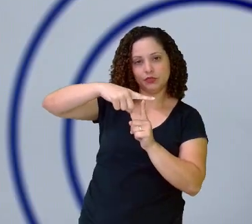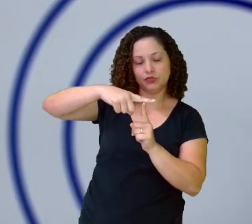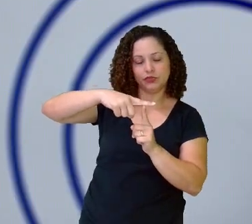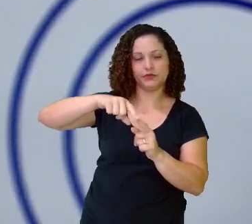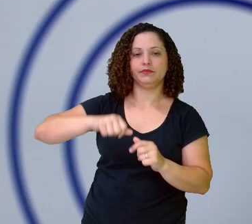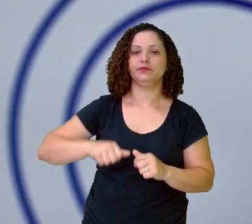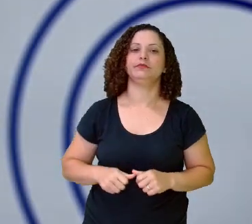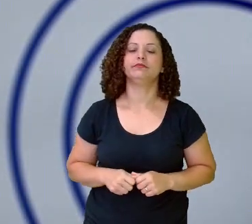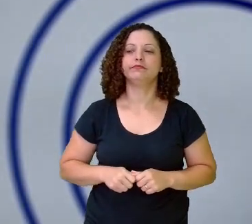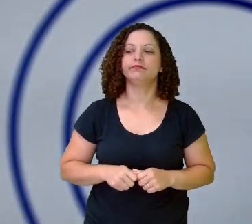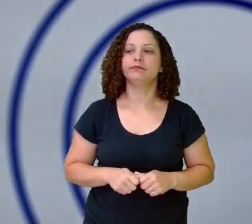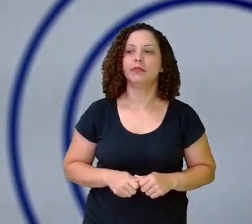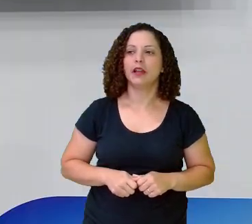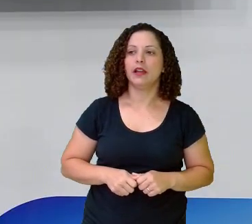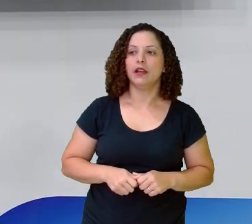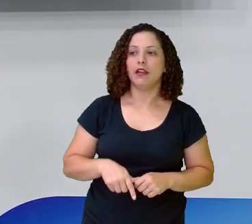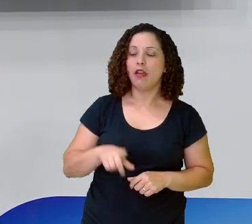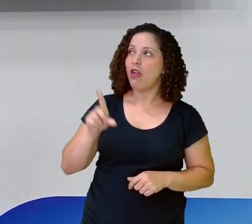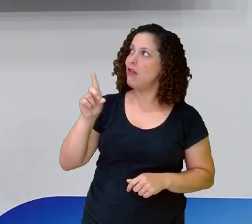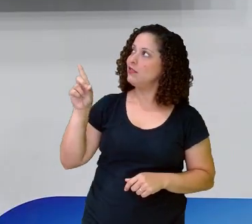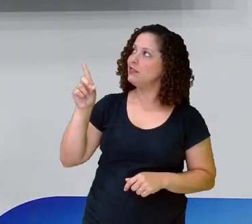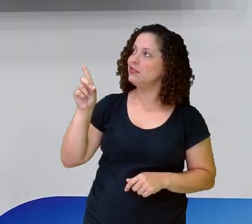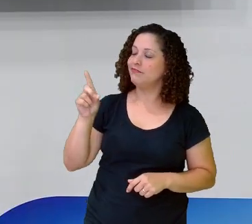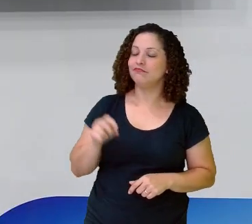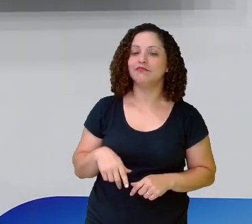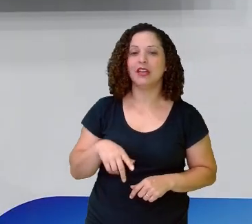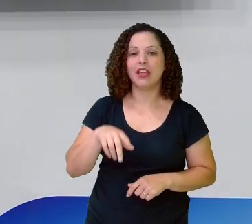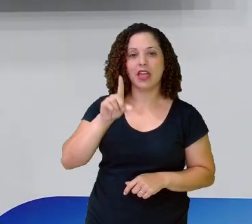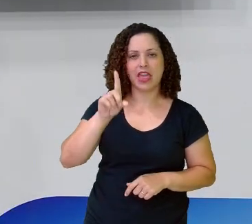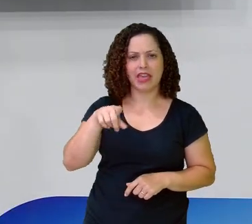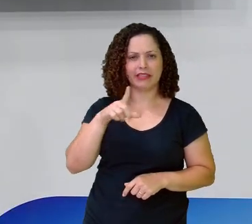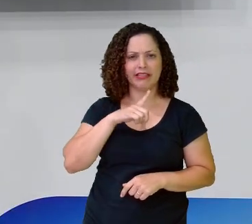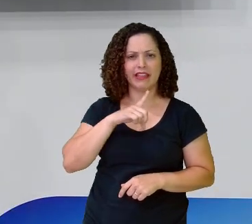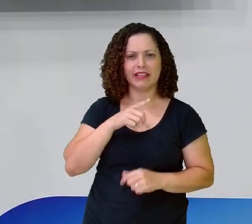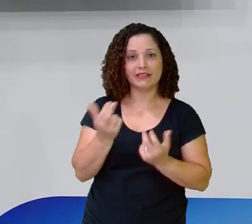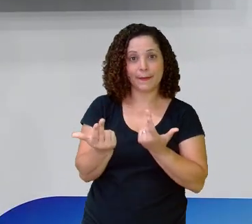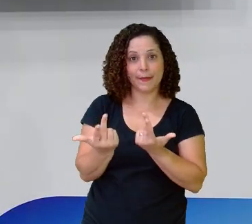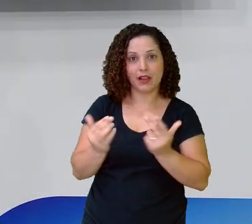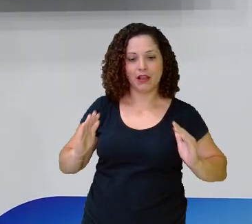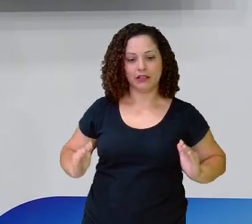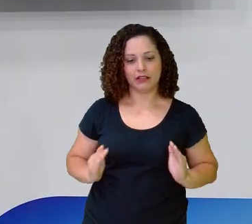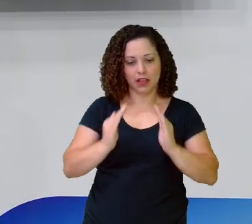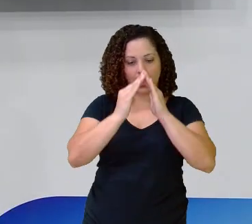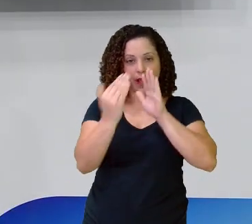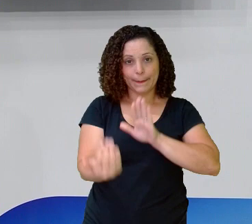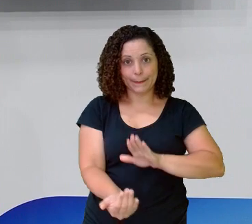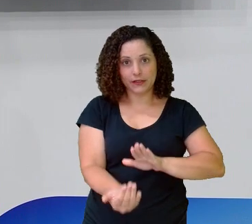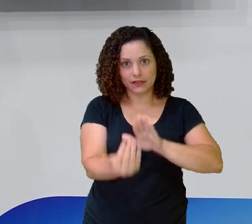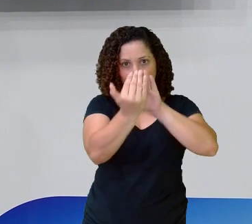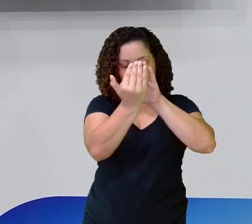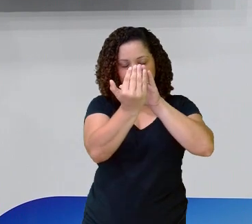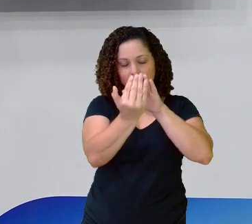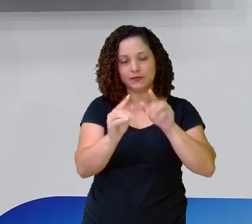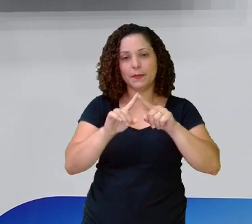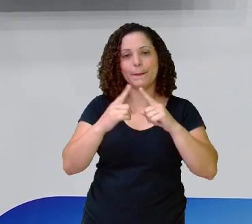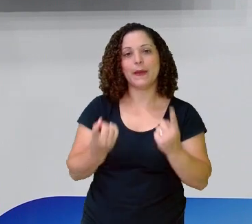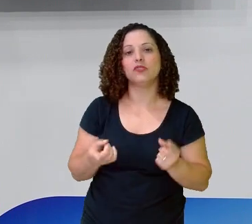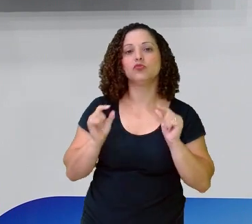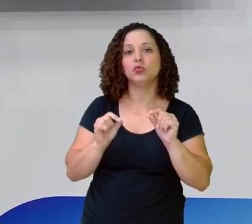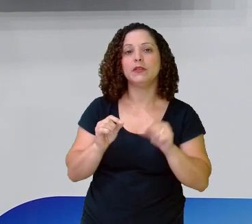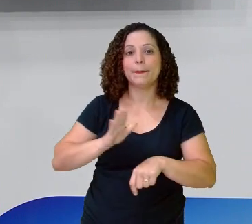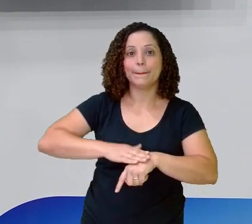com base hexagonal. É semelhante à pirâmide. O que define um prisma são as